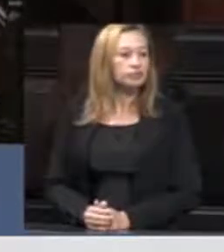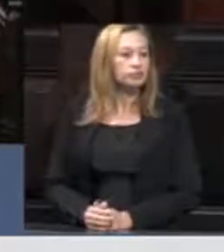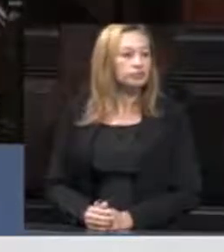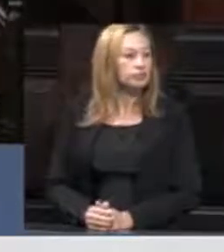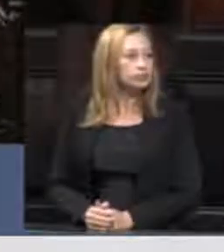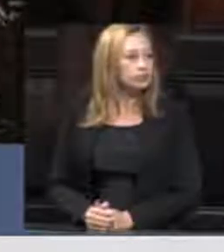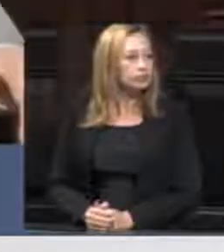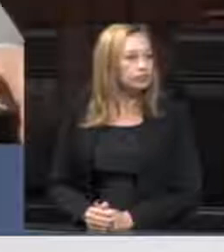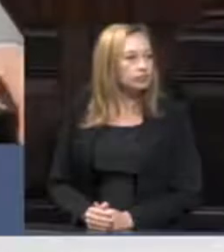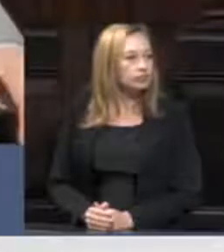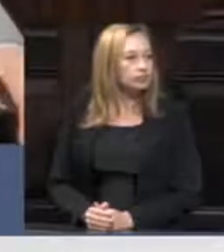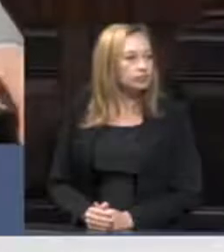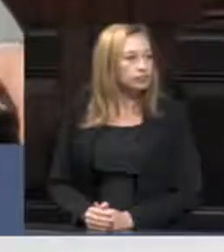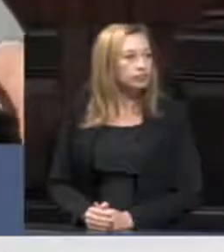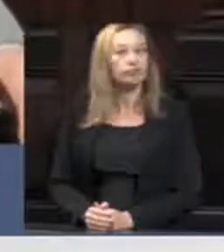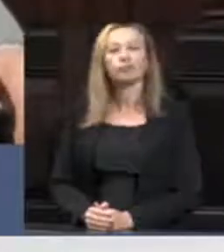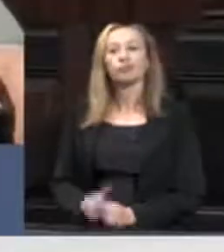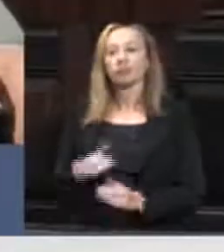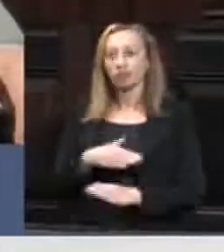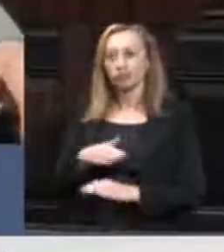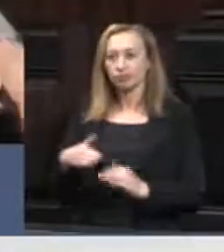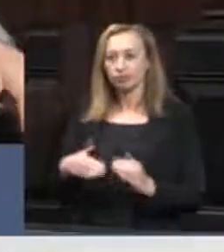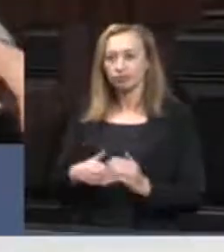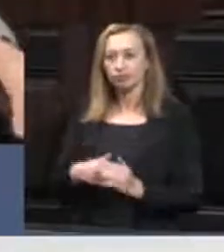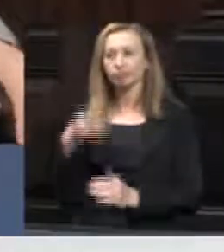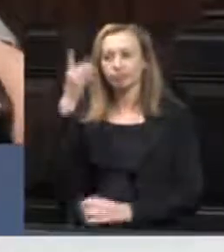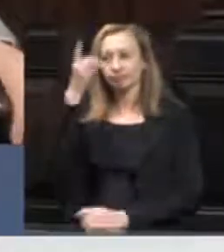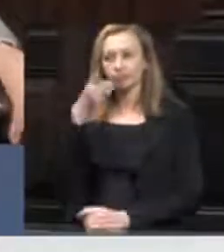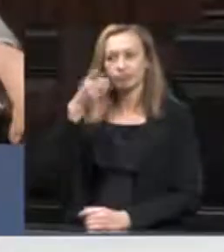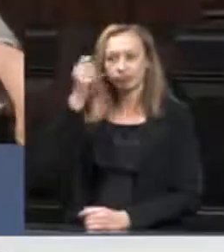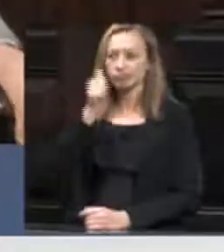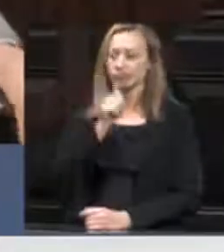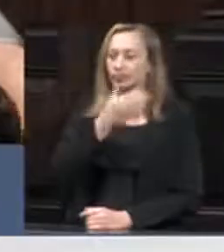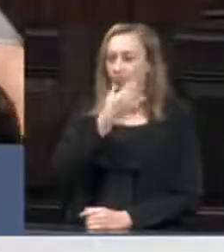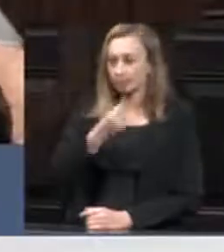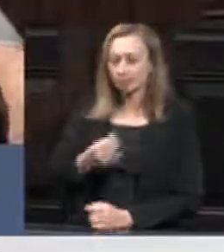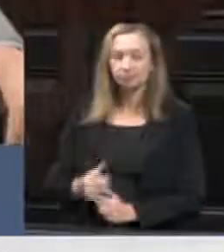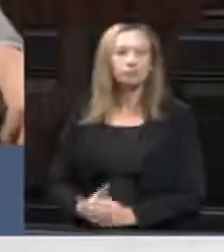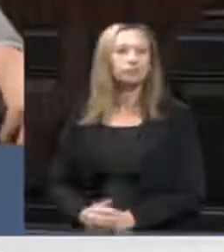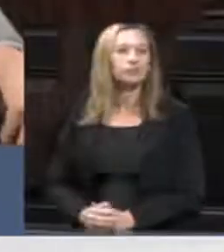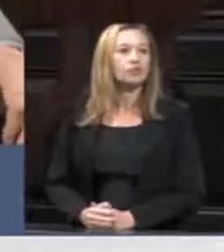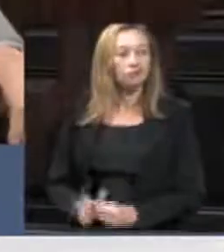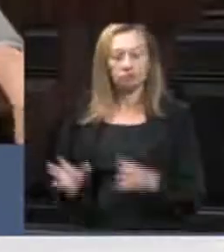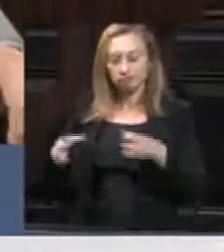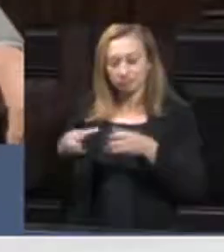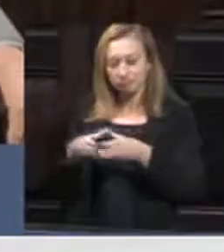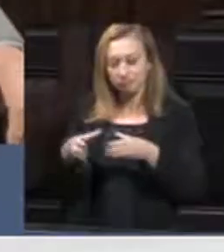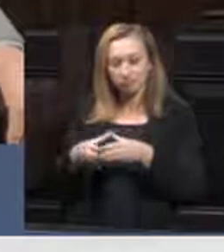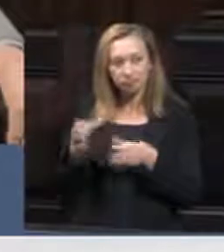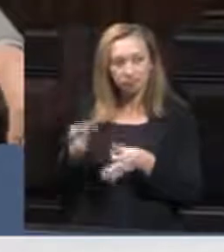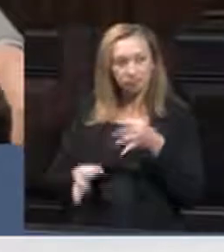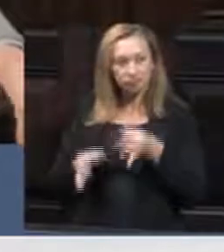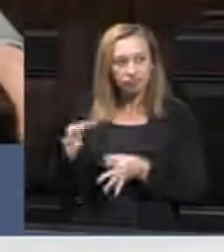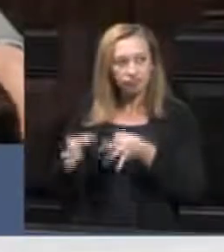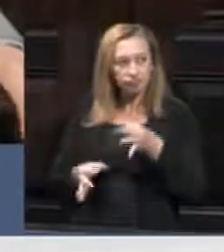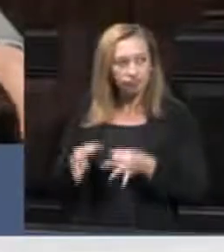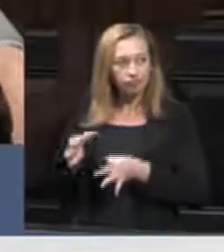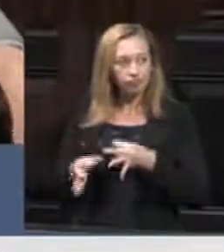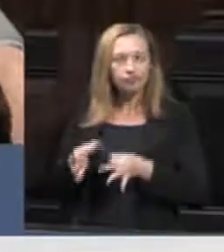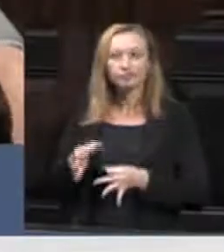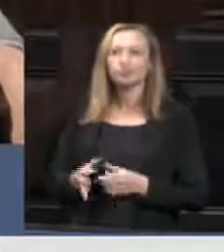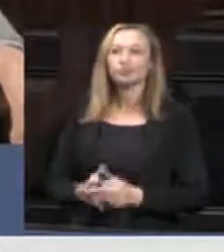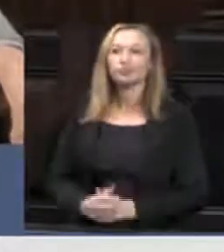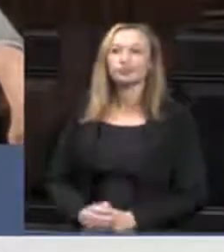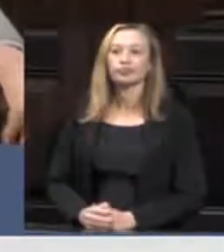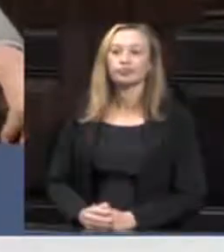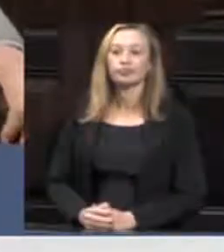senhoras e senhores deputados, a Comissão de Constituição e Justiça, ela é